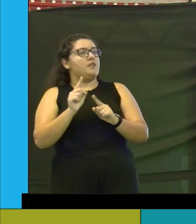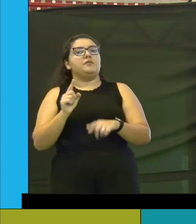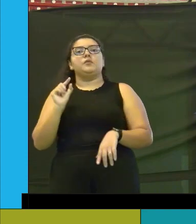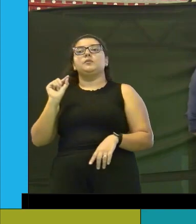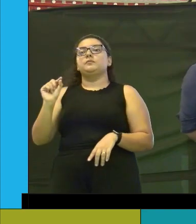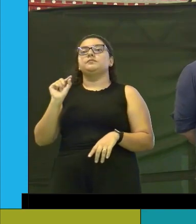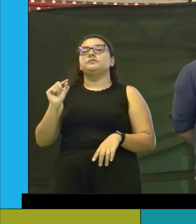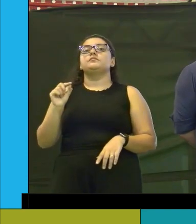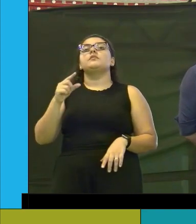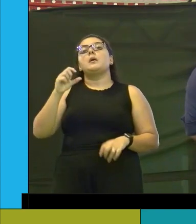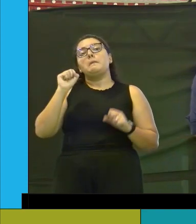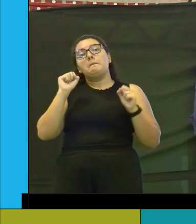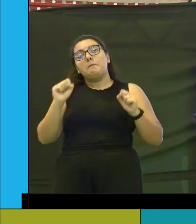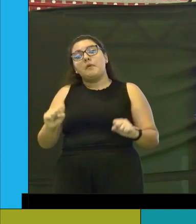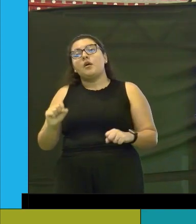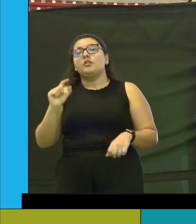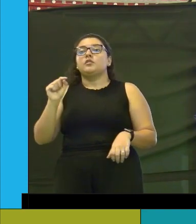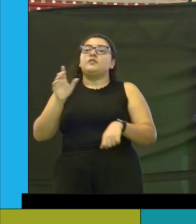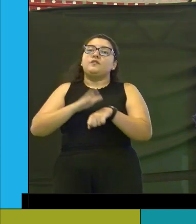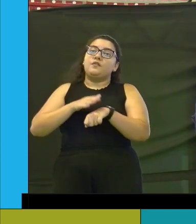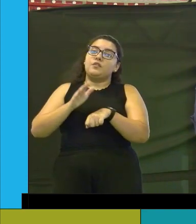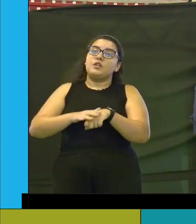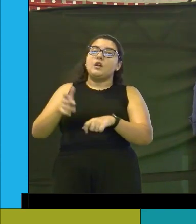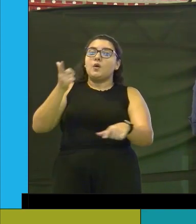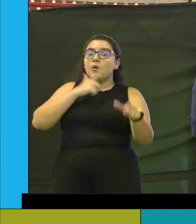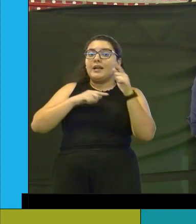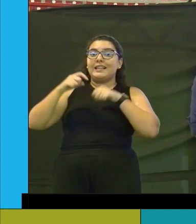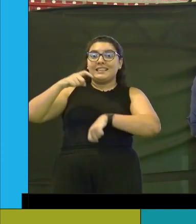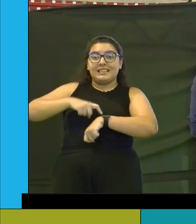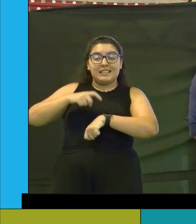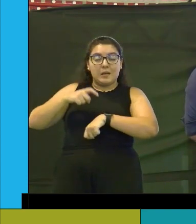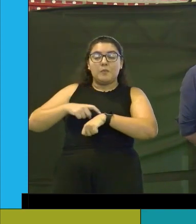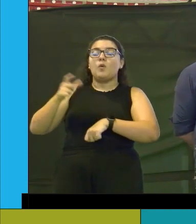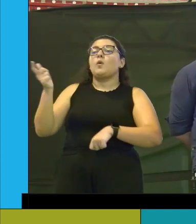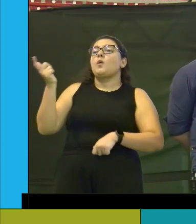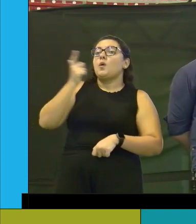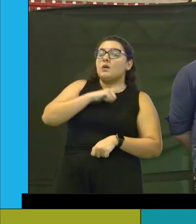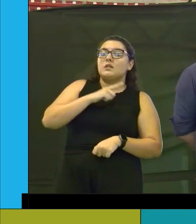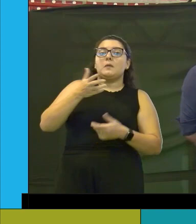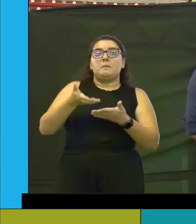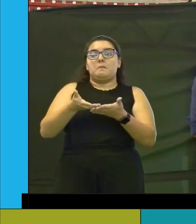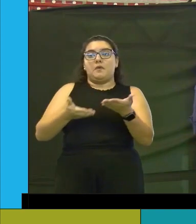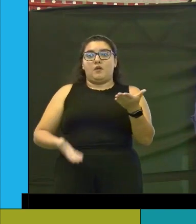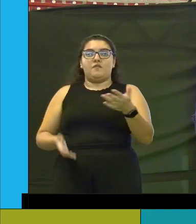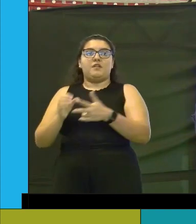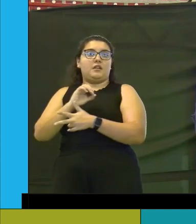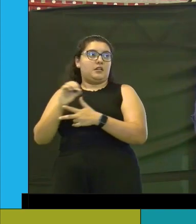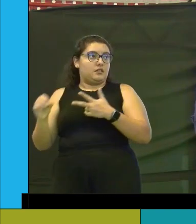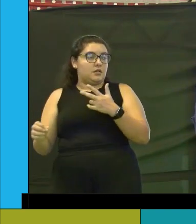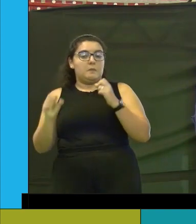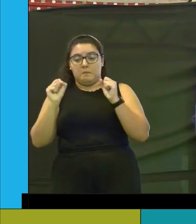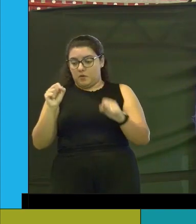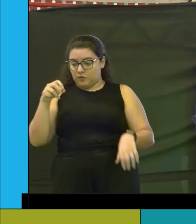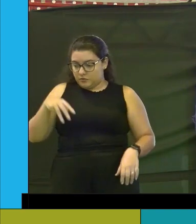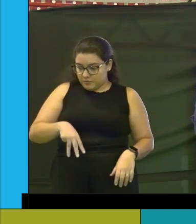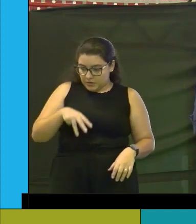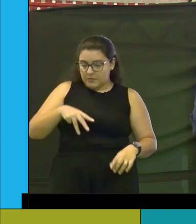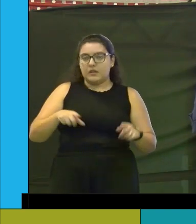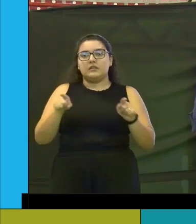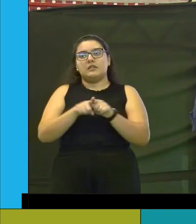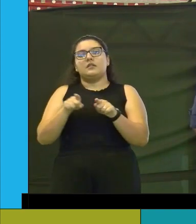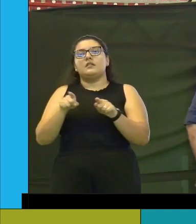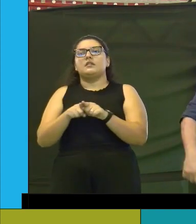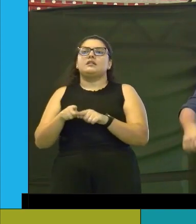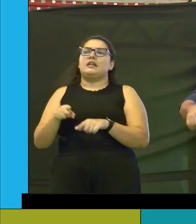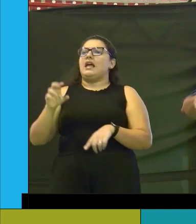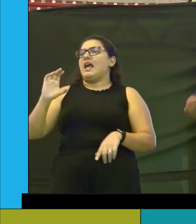isso. Isso pode fazer com que você ganhe um tempo absurdo numa prova de Enem. Tá? Tanto na matemática como na ciência